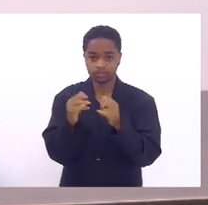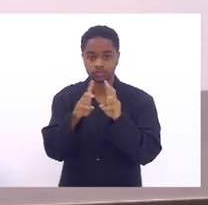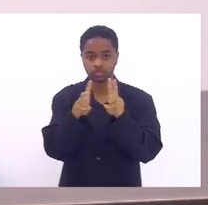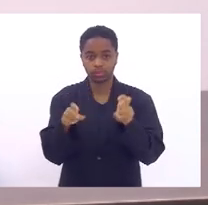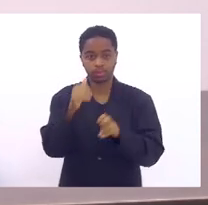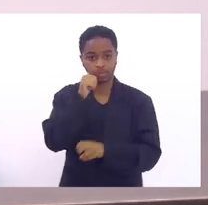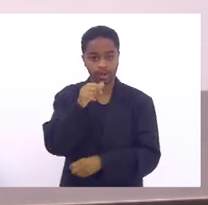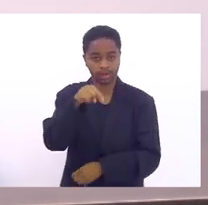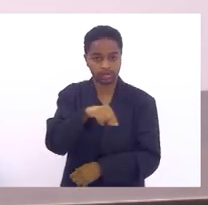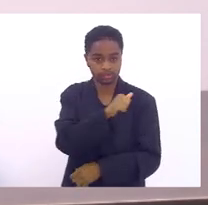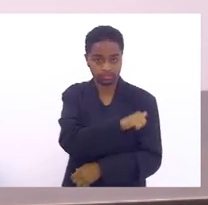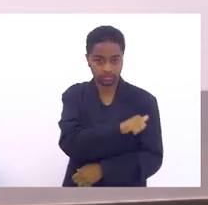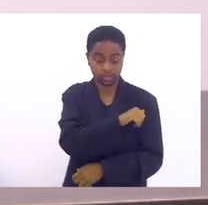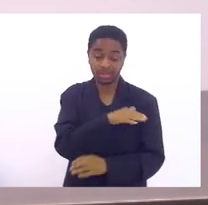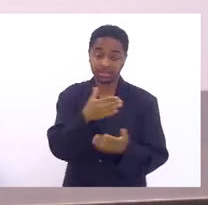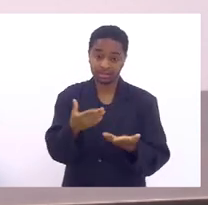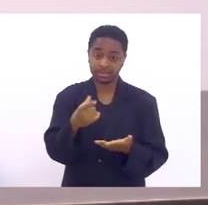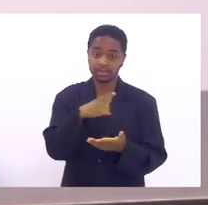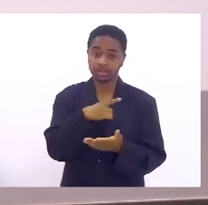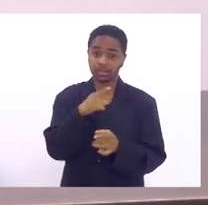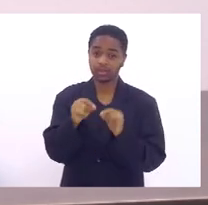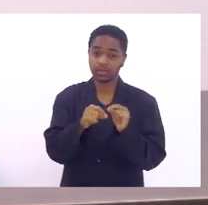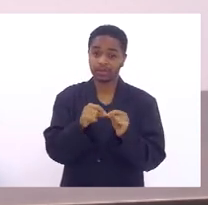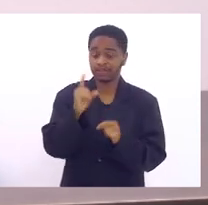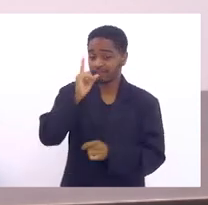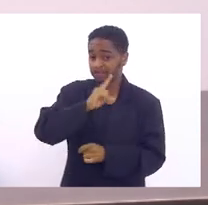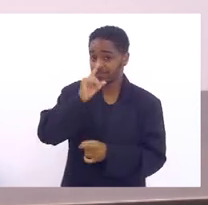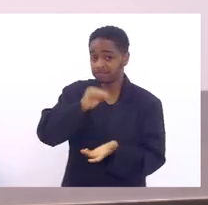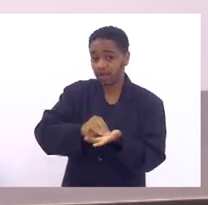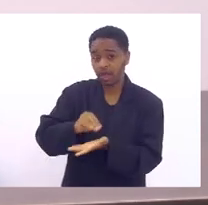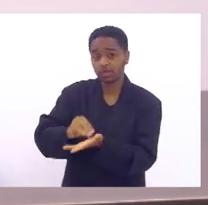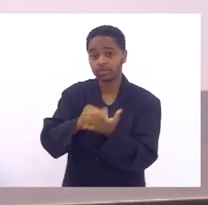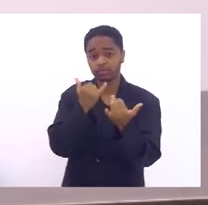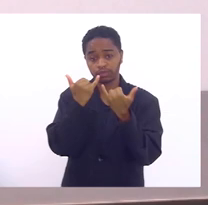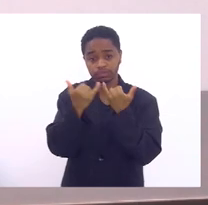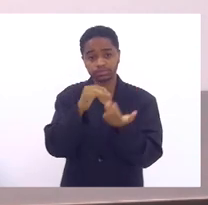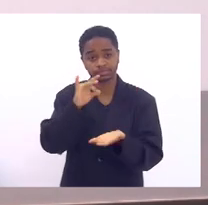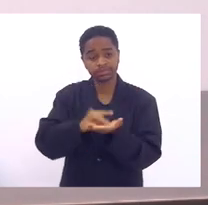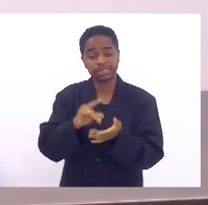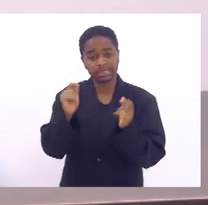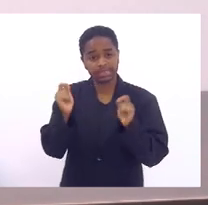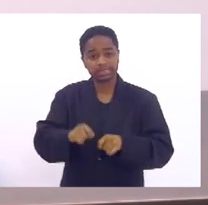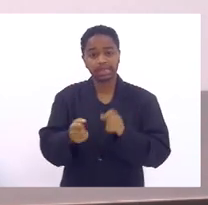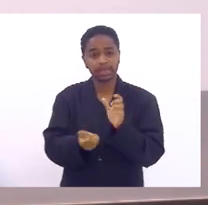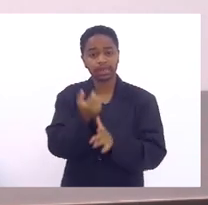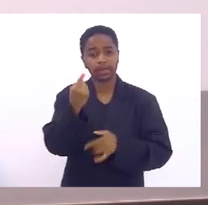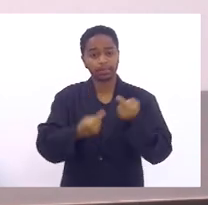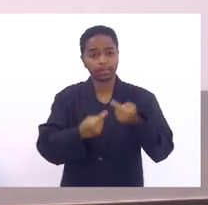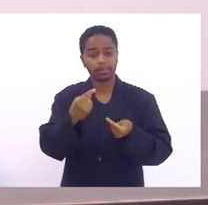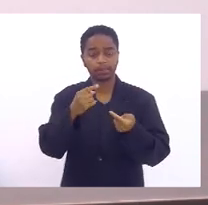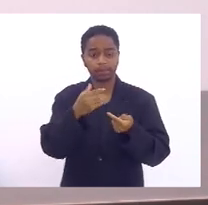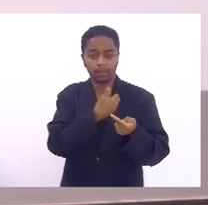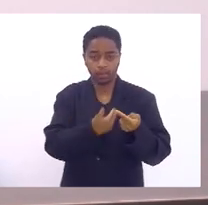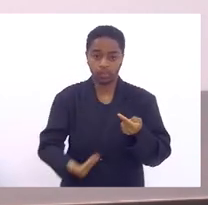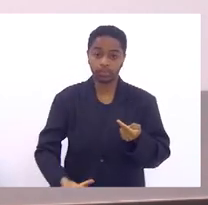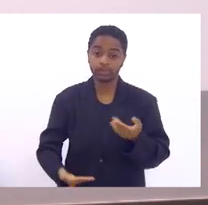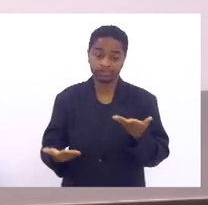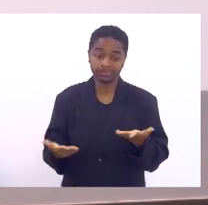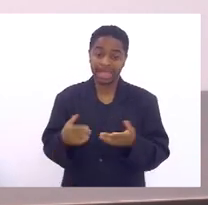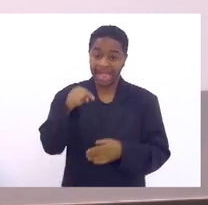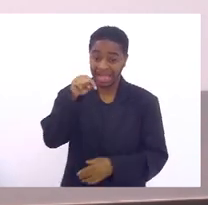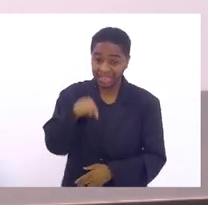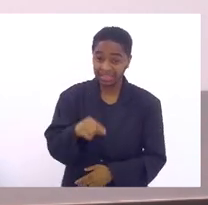eh existe uma lacuna de dados reais em que a gente possa se embasar para espelhar a política pública isso aqui é extremamente